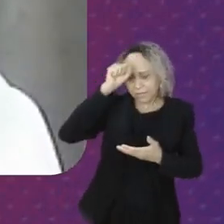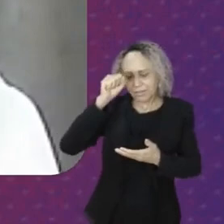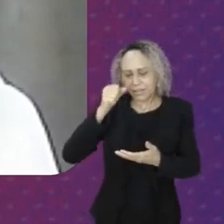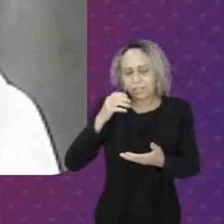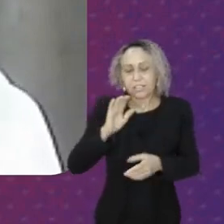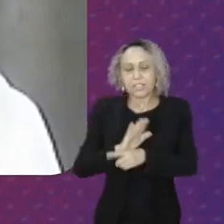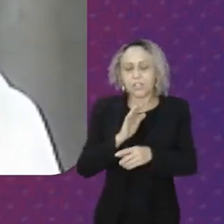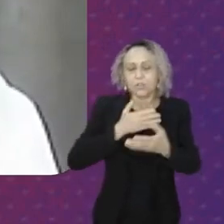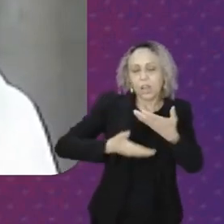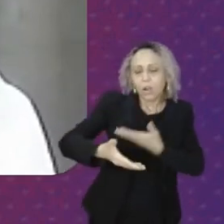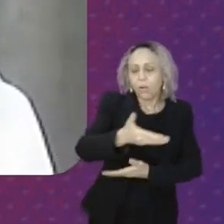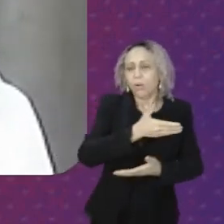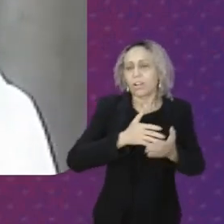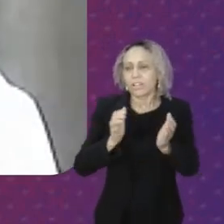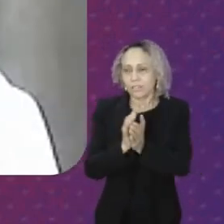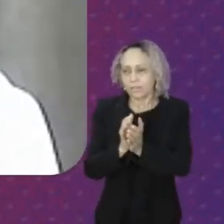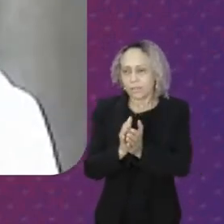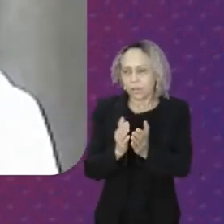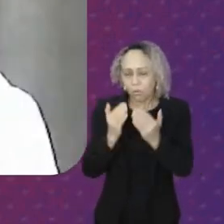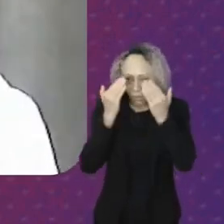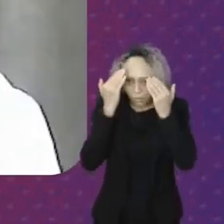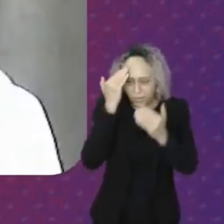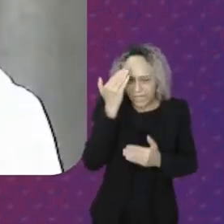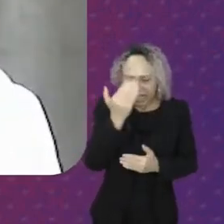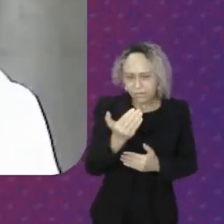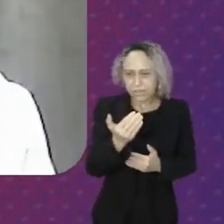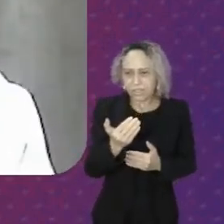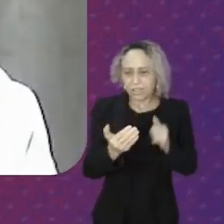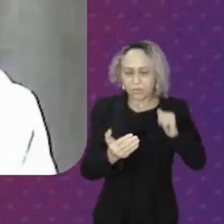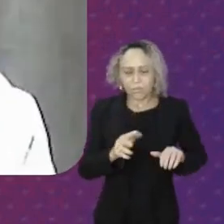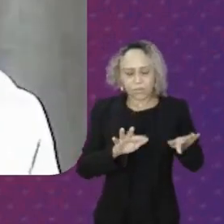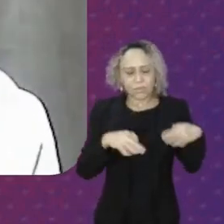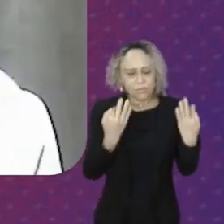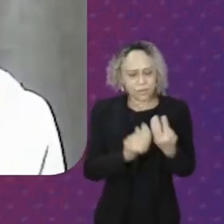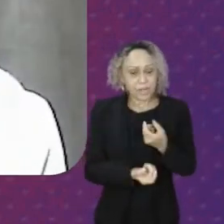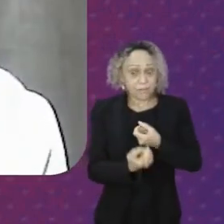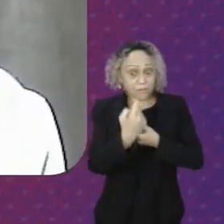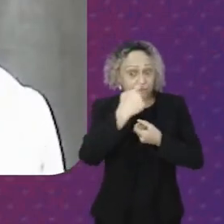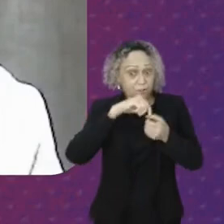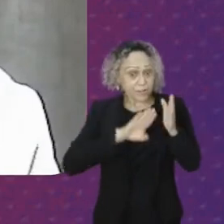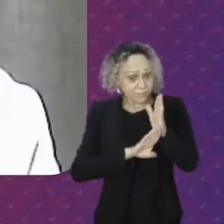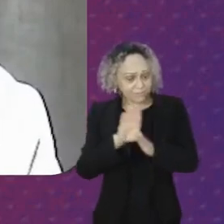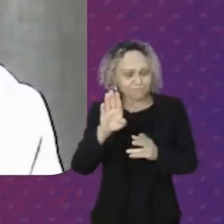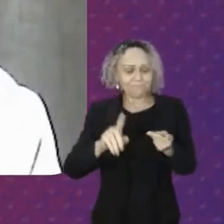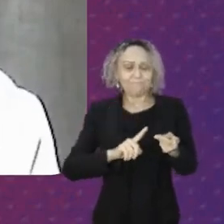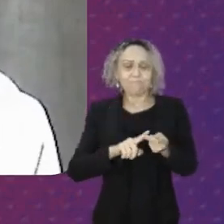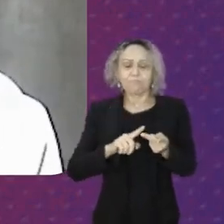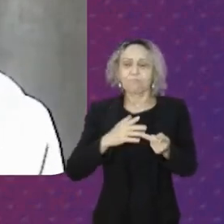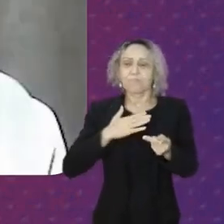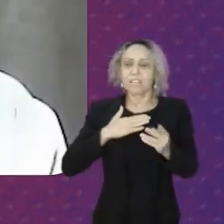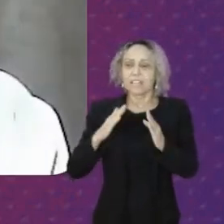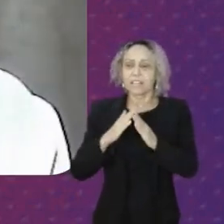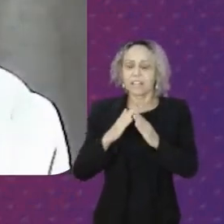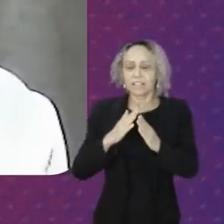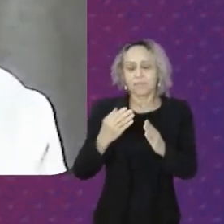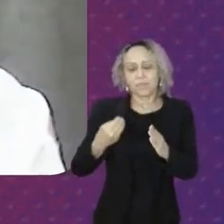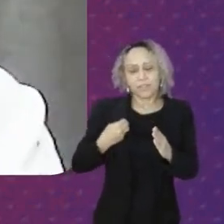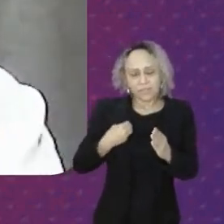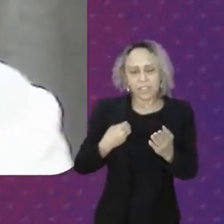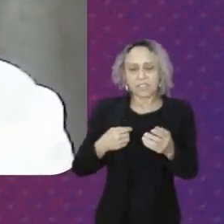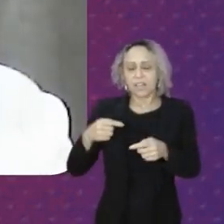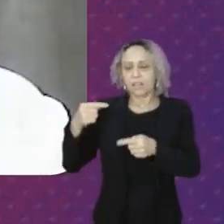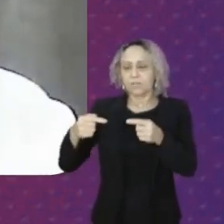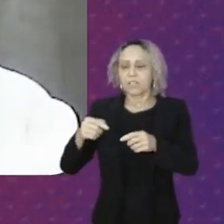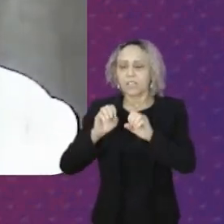obrigada a vocês. Vamos retomar o Bolsa Família, né? Cada vez ampliando mais. Vamos retomar Minha Casa Minha Vida e as políticas